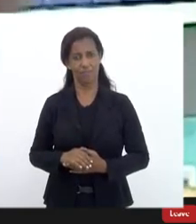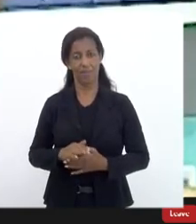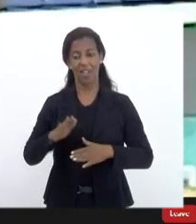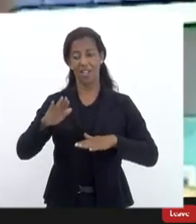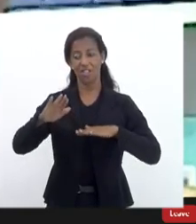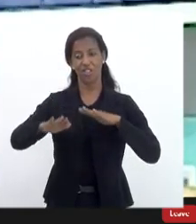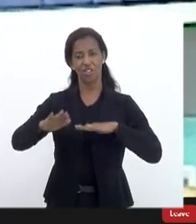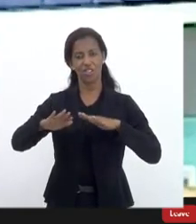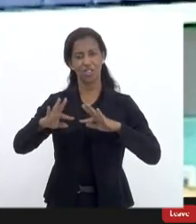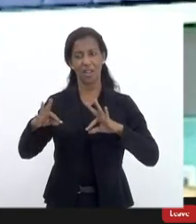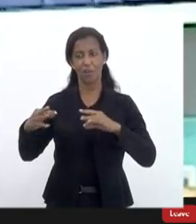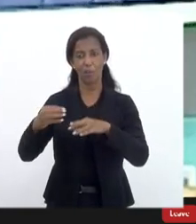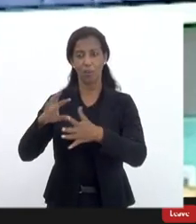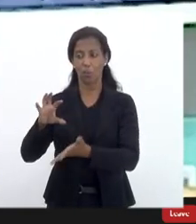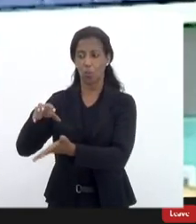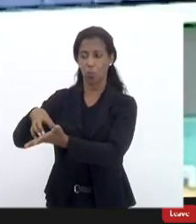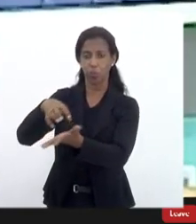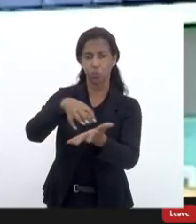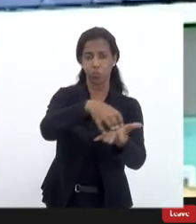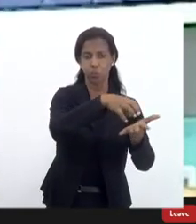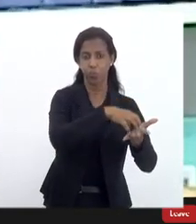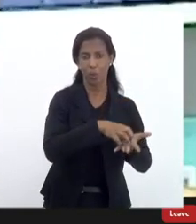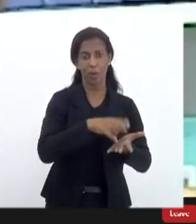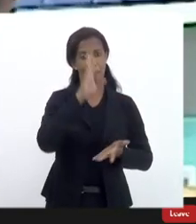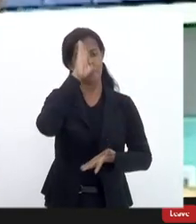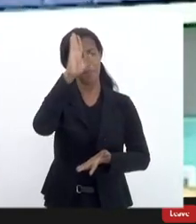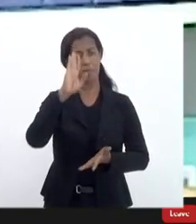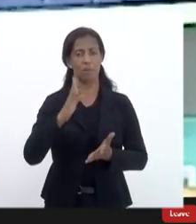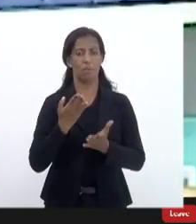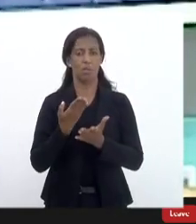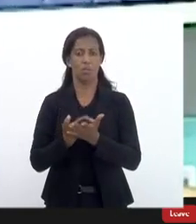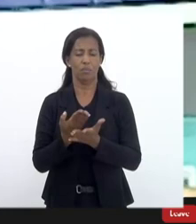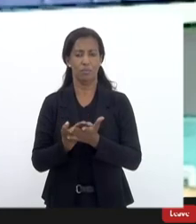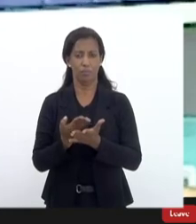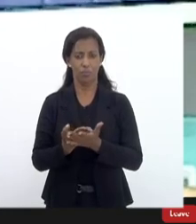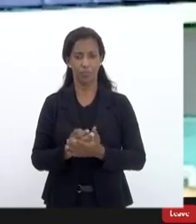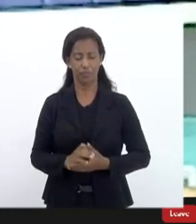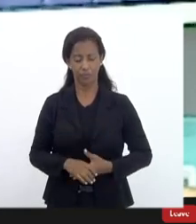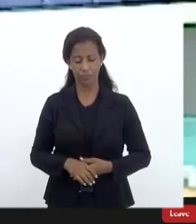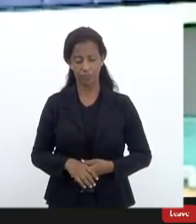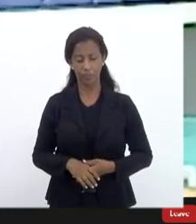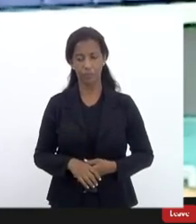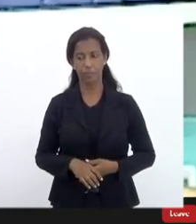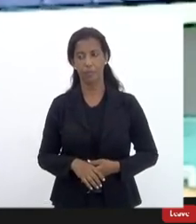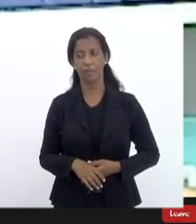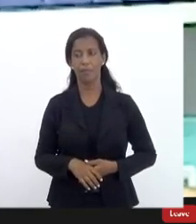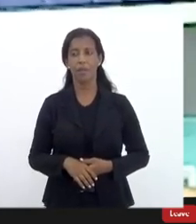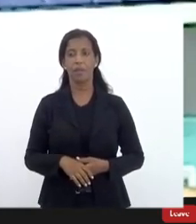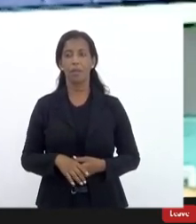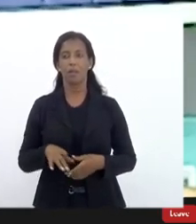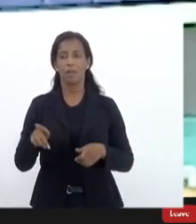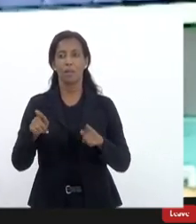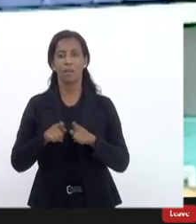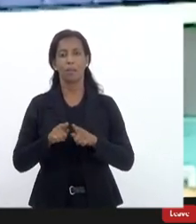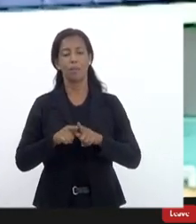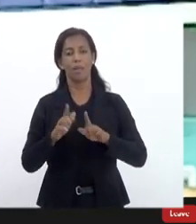estável para todos os setores e principalmente para a educação. Com relação a